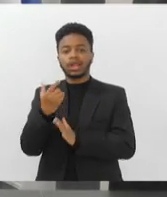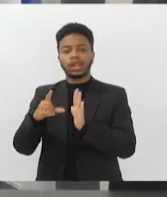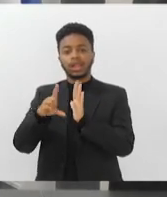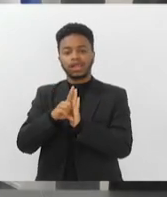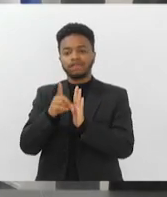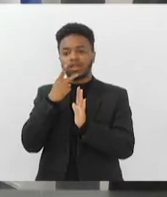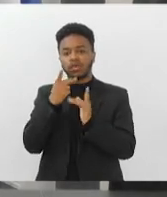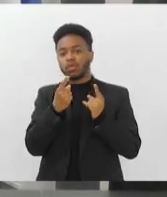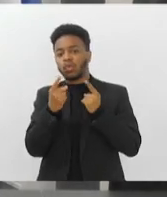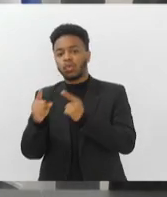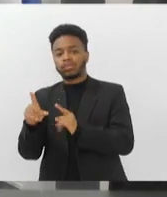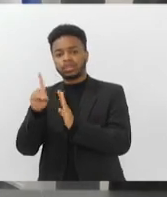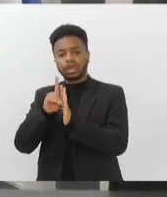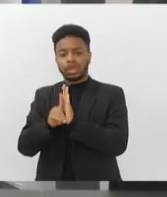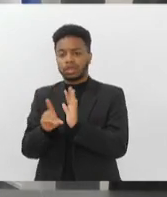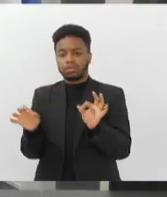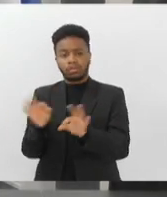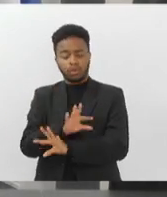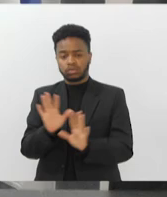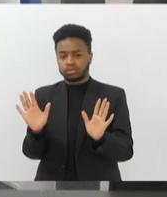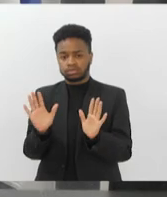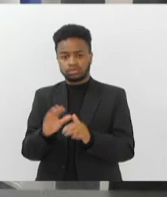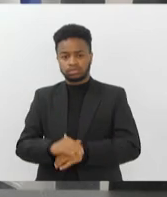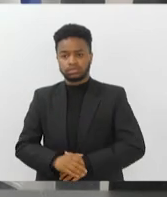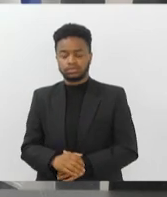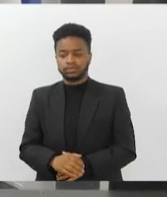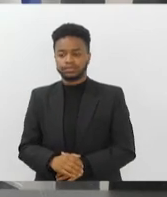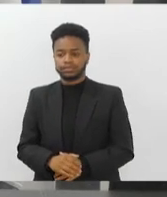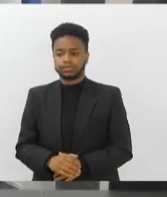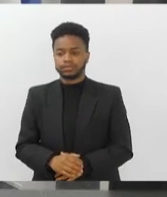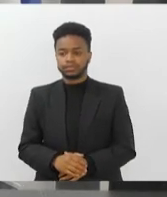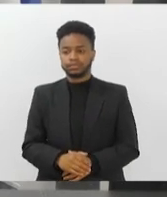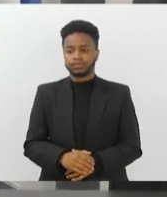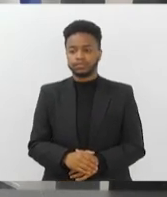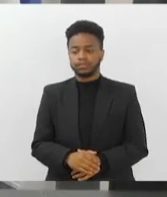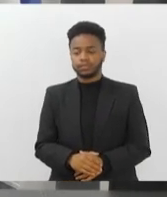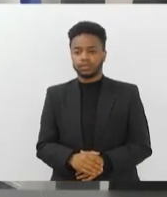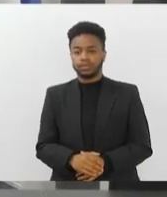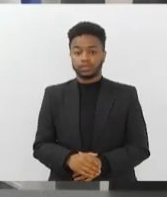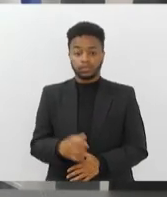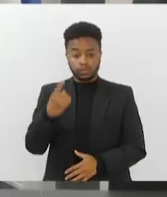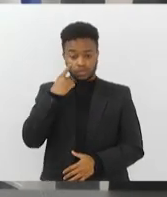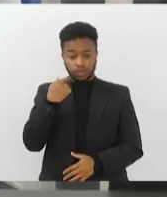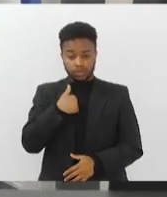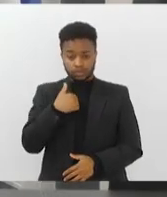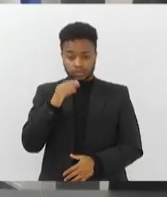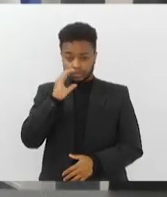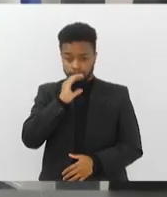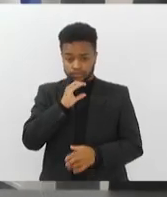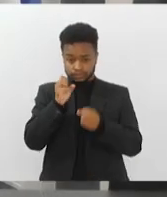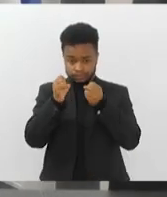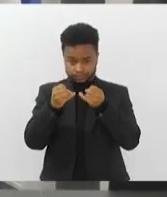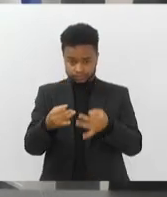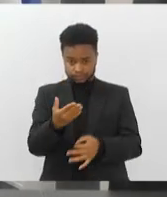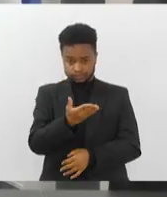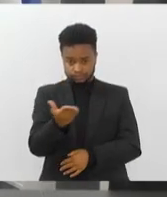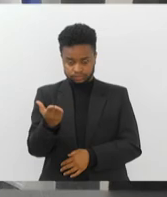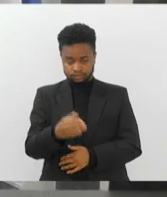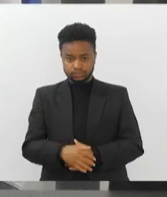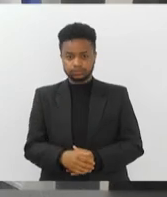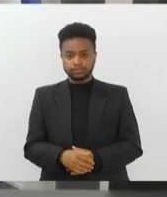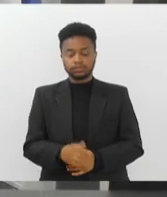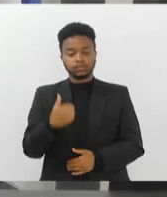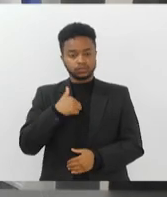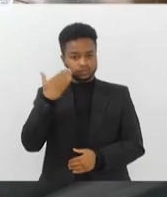que está no decreto e fim de papo, tornou legal o assunto. Veja, não, mas deputado veja. Luiz Paulo e deputado Amorim, rapidamente, Luiz Paulo e Amorim. Eu entendi